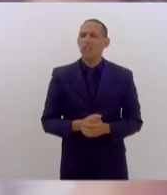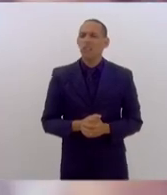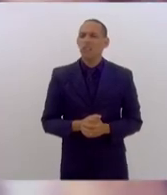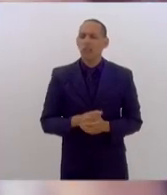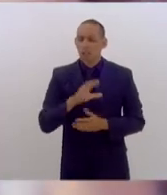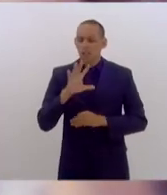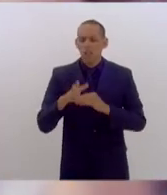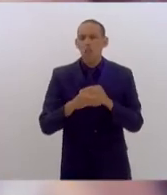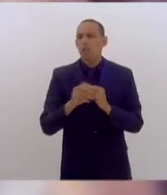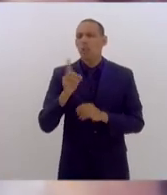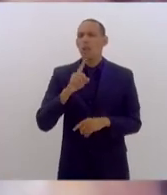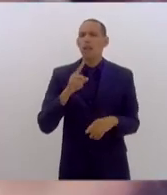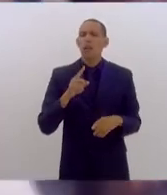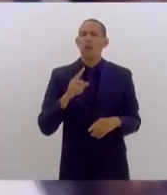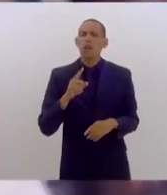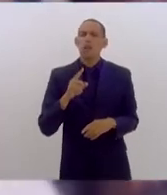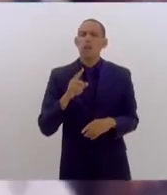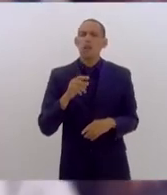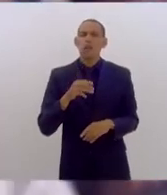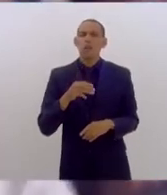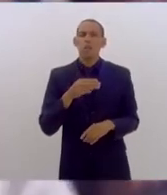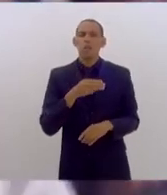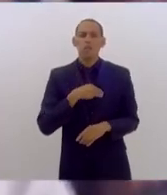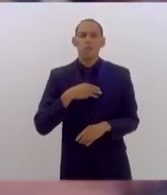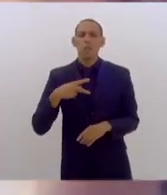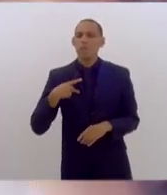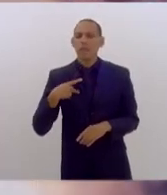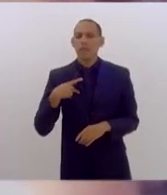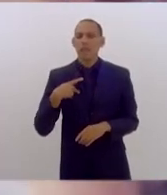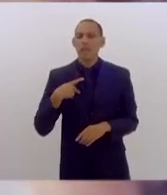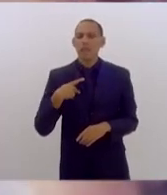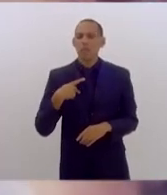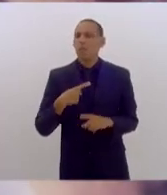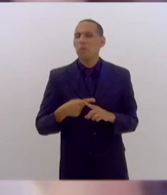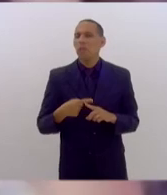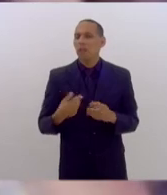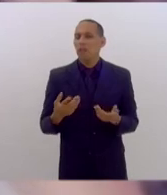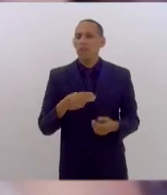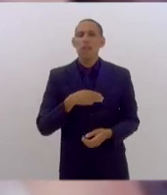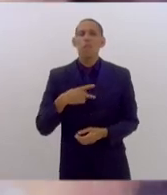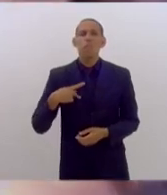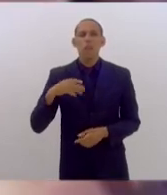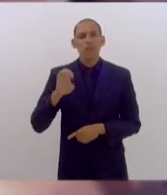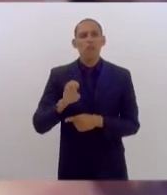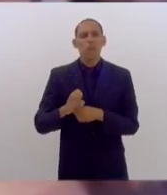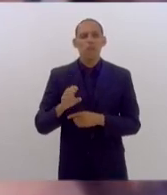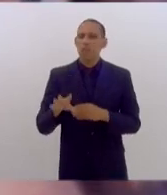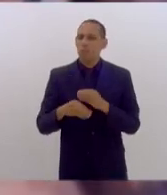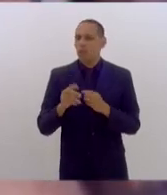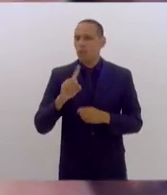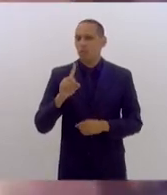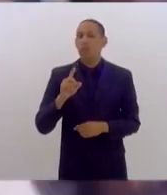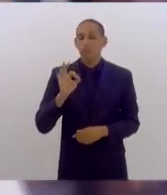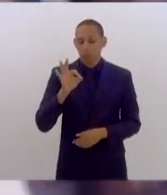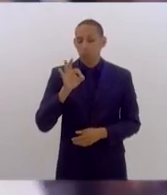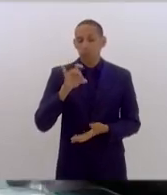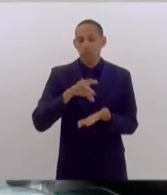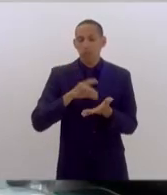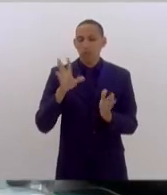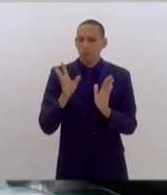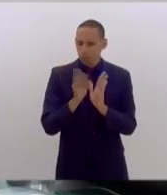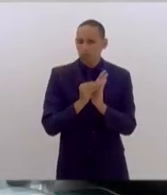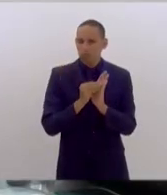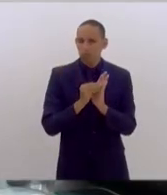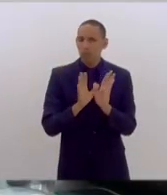incluído por exemplo o ministério público estadual e Ah tá entendi